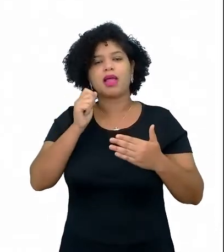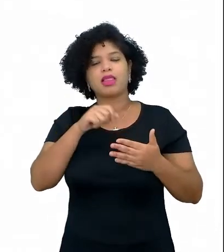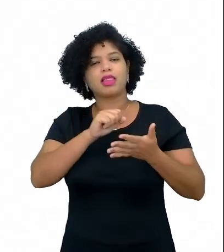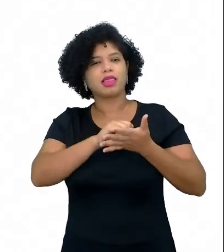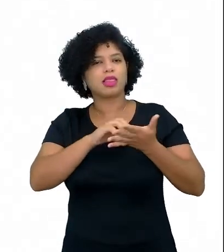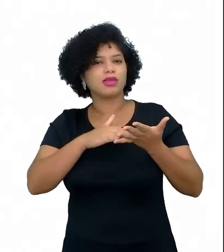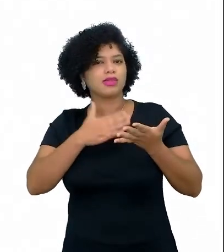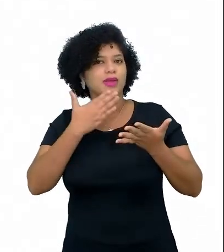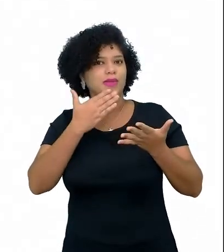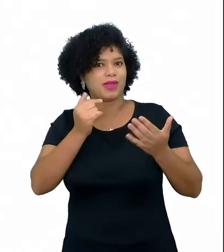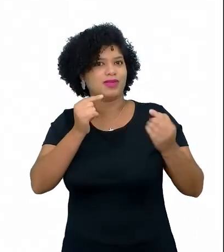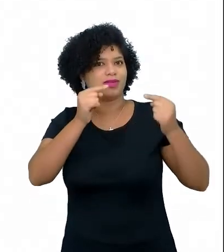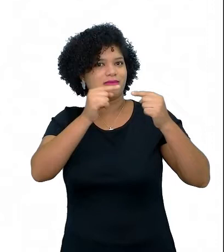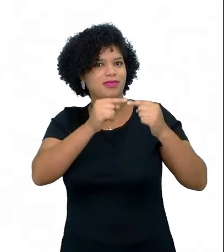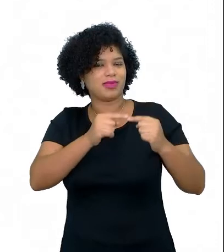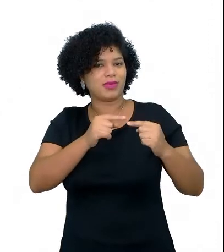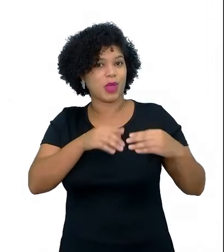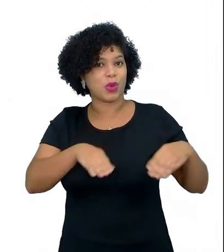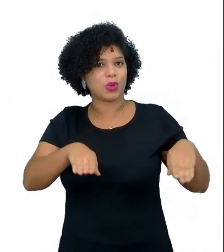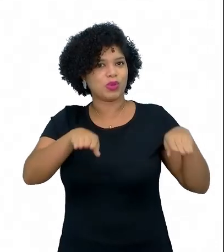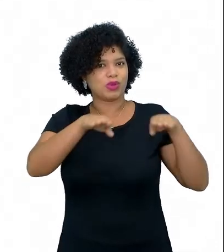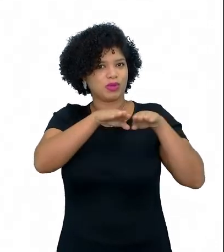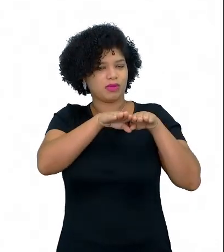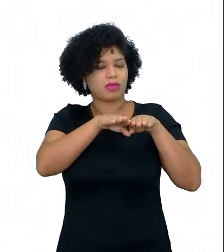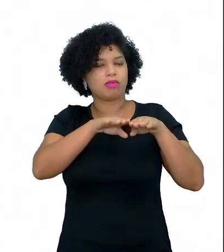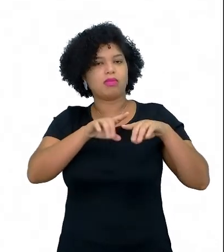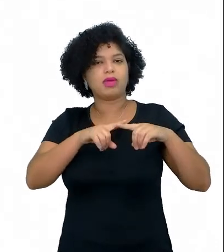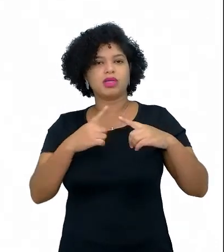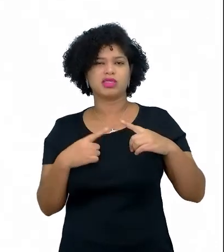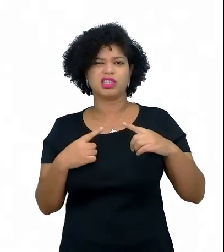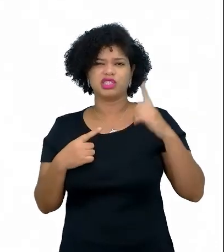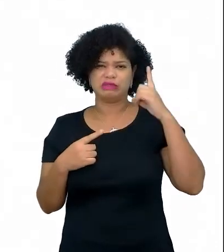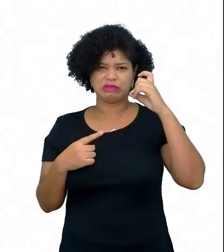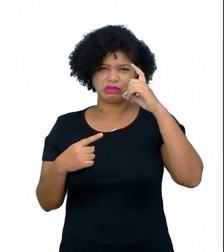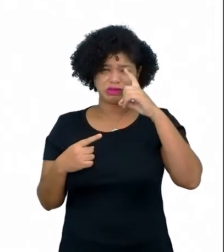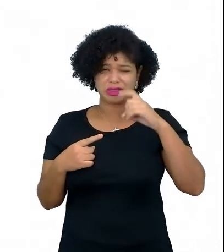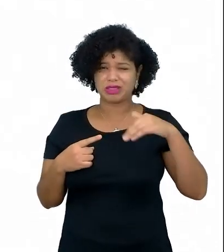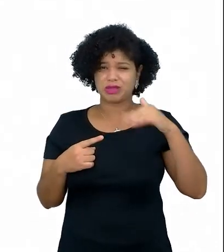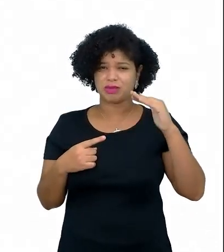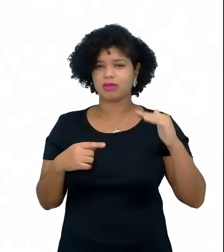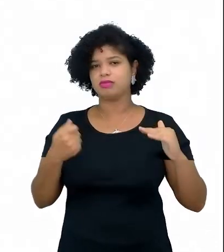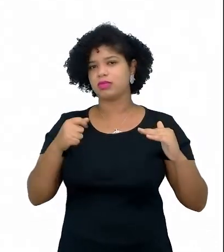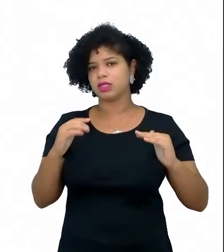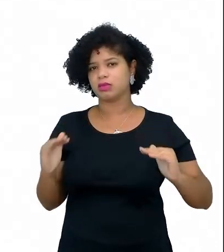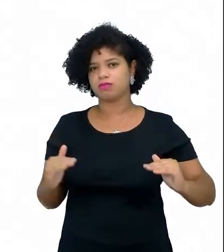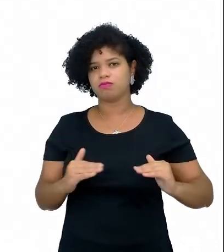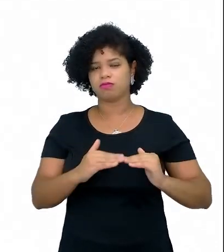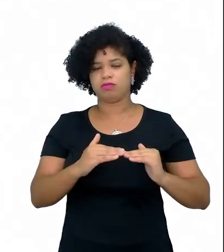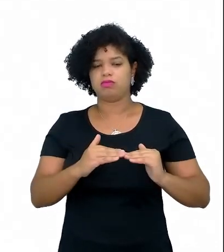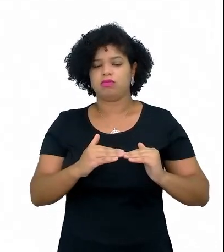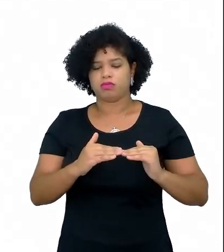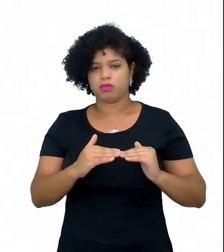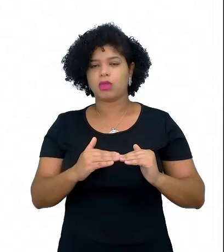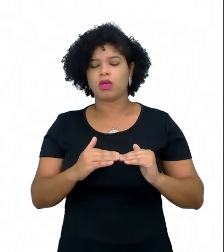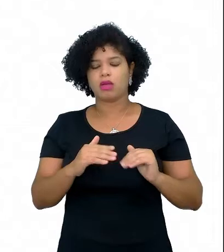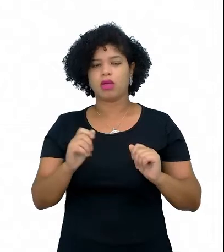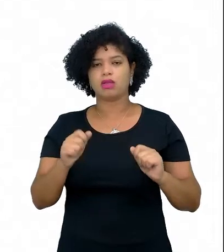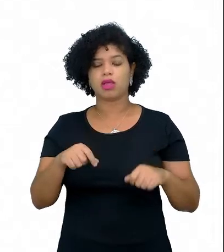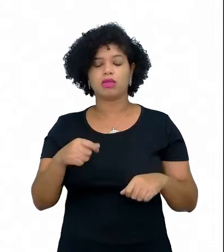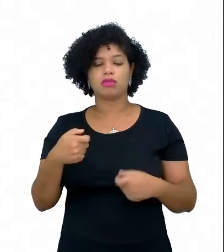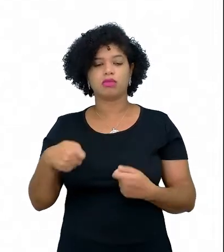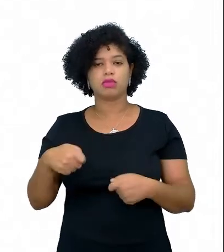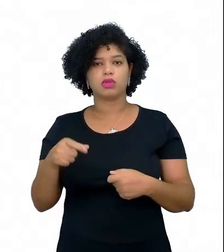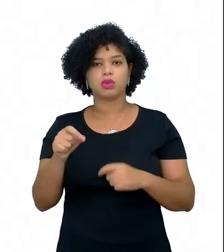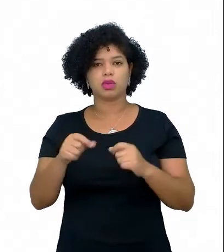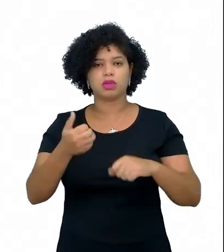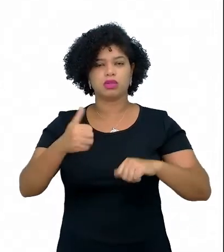mais avançadas. Uma turma que está com maior dificuldade, talvez essas atividades são muito difíceis, eu vou ter que ver essas atividades que eu vou estar trabalhando.